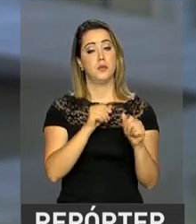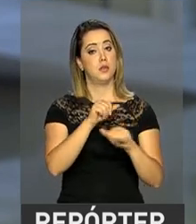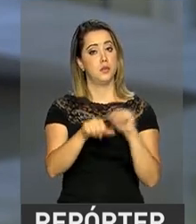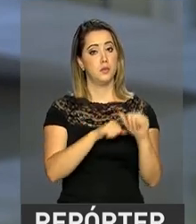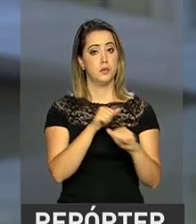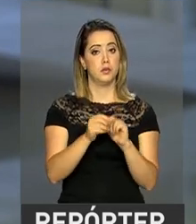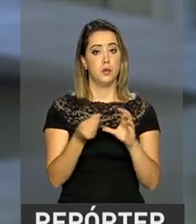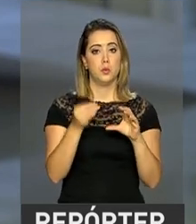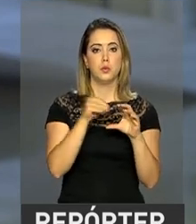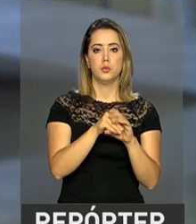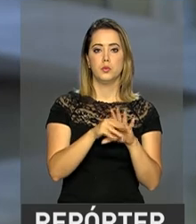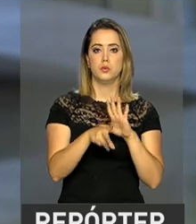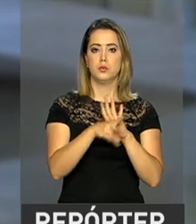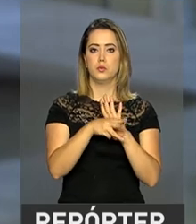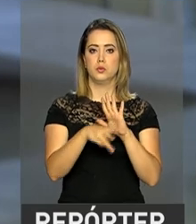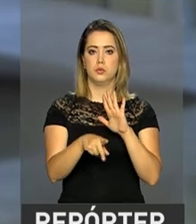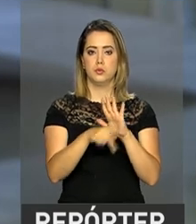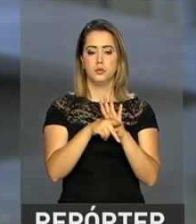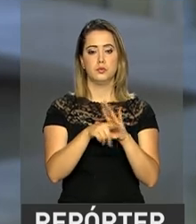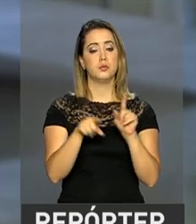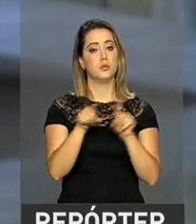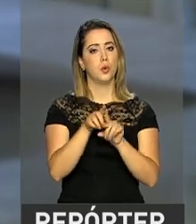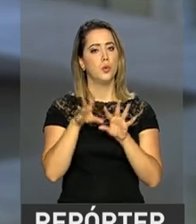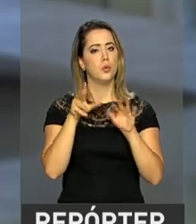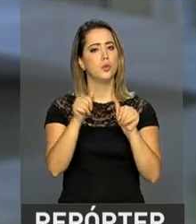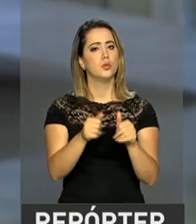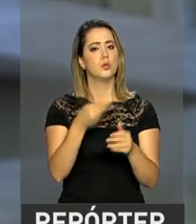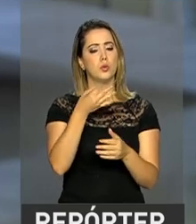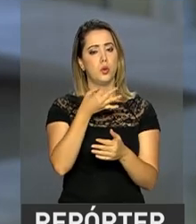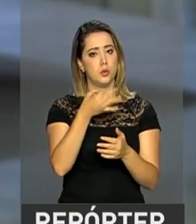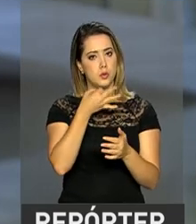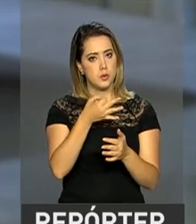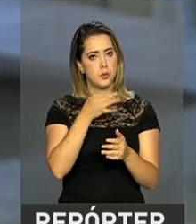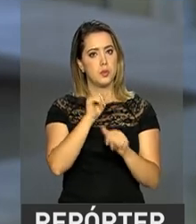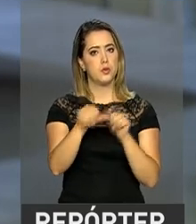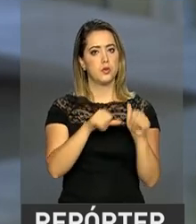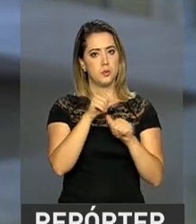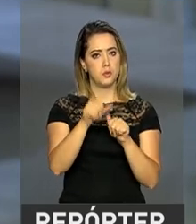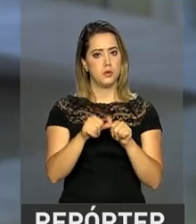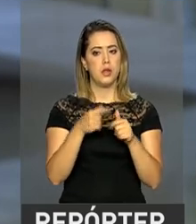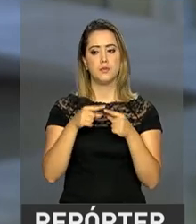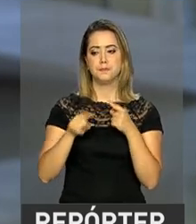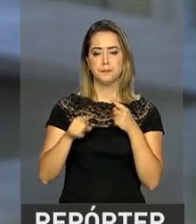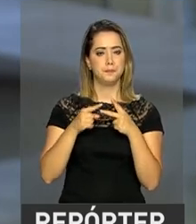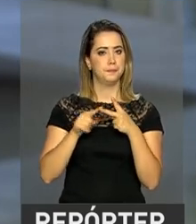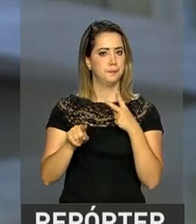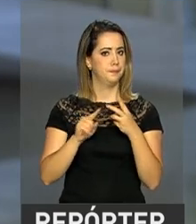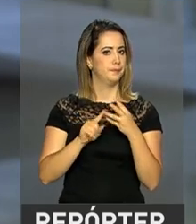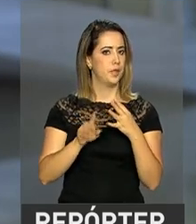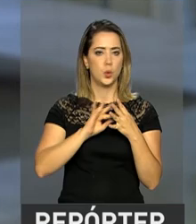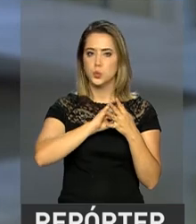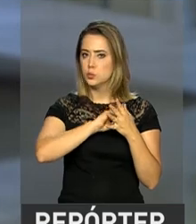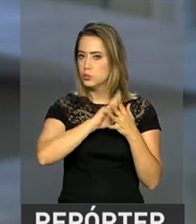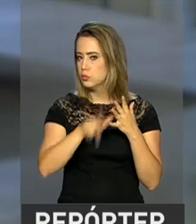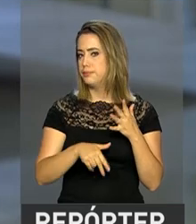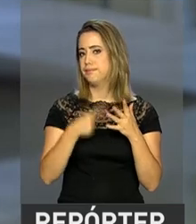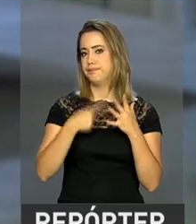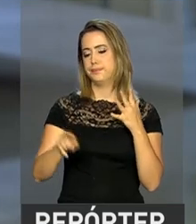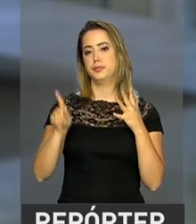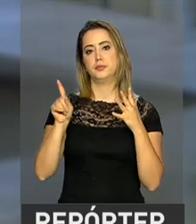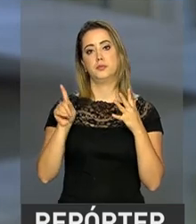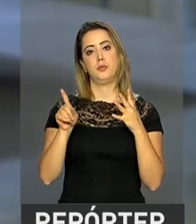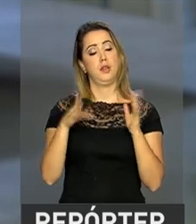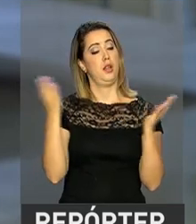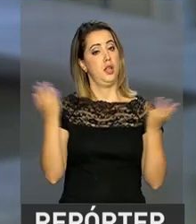alterar o conteúdo da medida provisória. Todas as sugestões de mudança foram rejeitadas pelos deputados e o